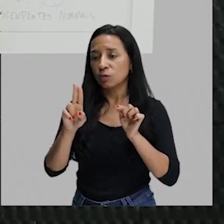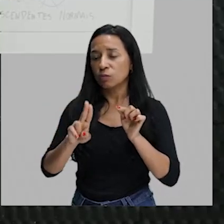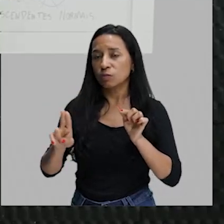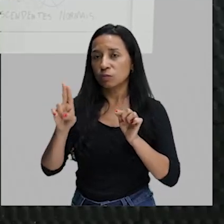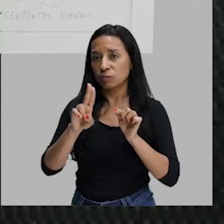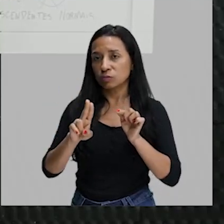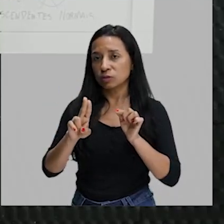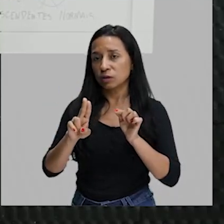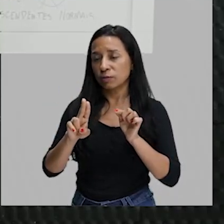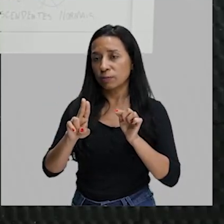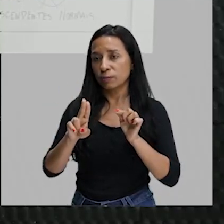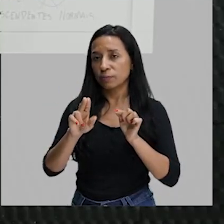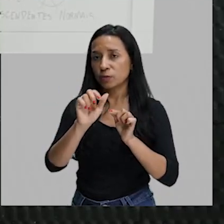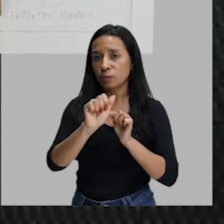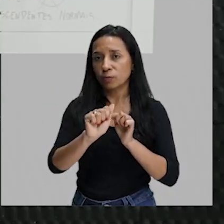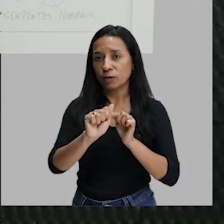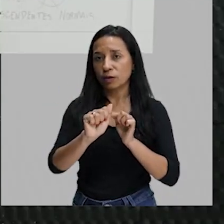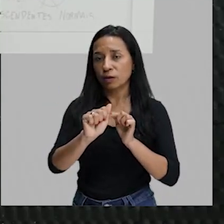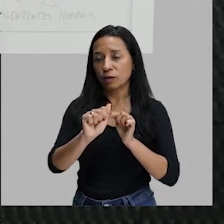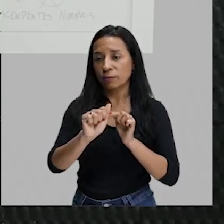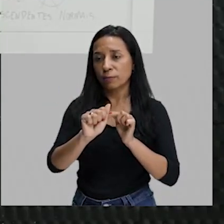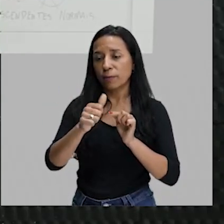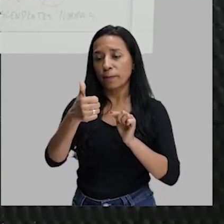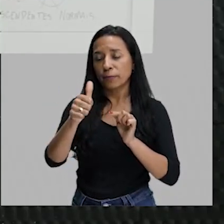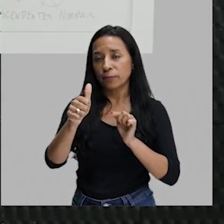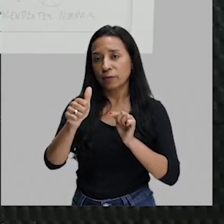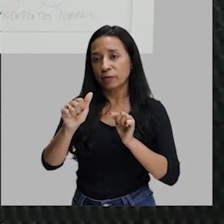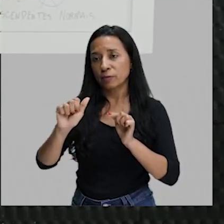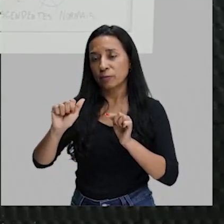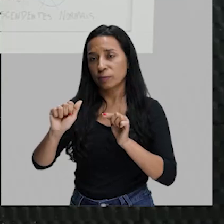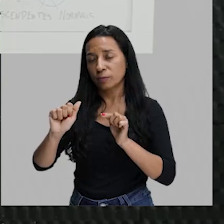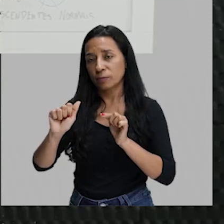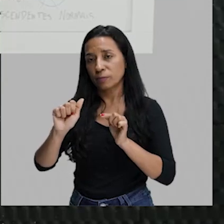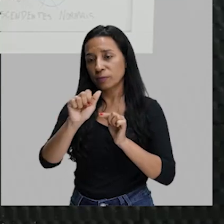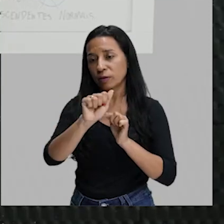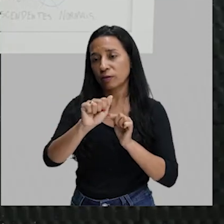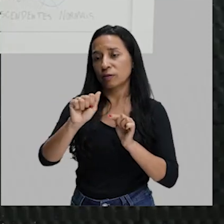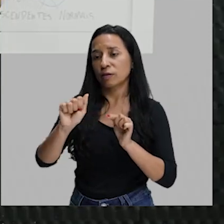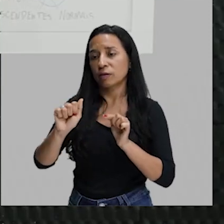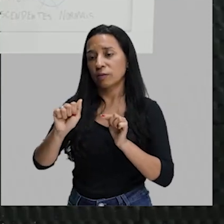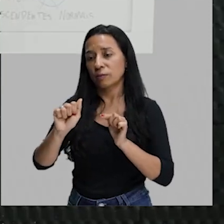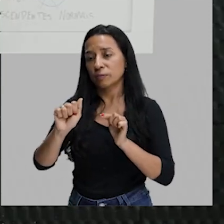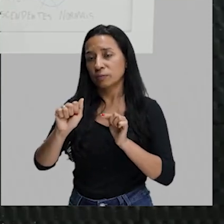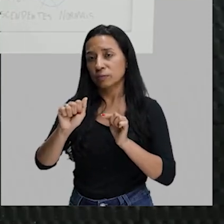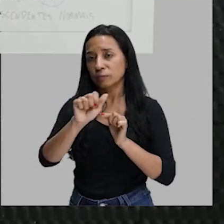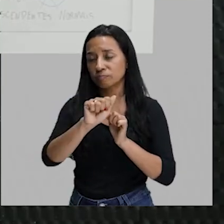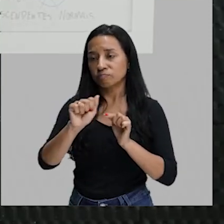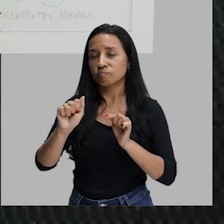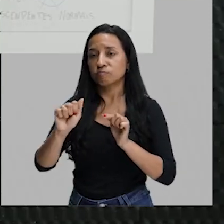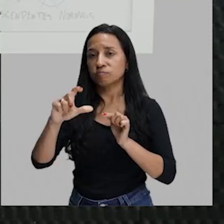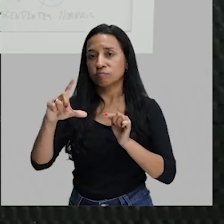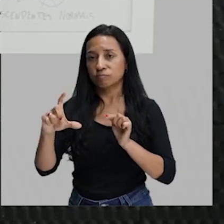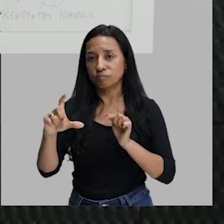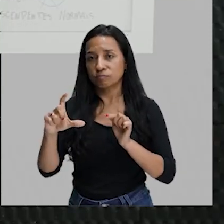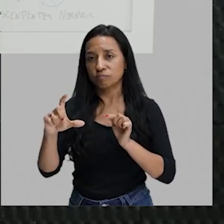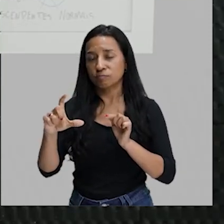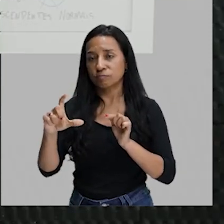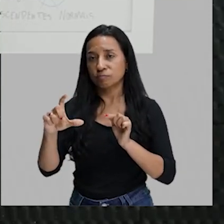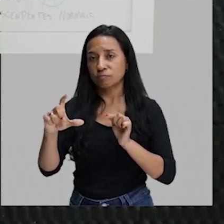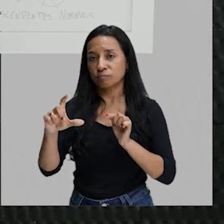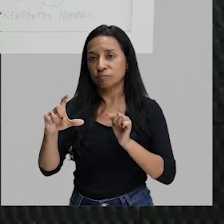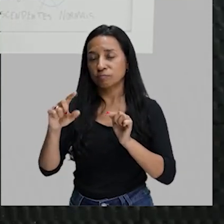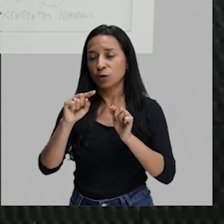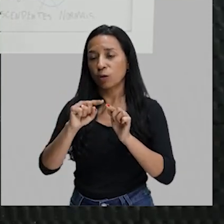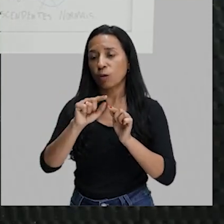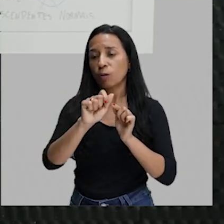esse primeiro A com esse primeiro A. Vai ficar o quê? Azão, azão. O primeiro A eu vou juntar